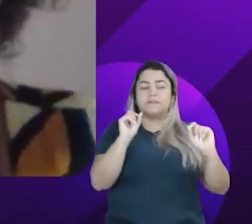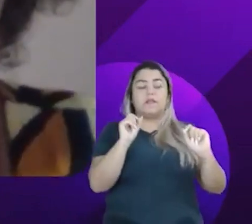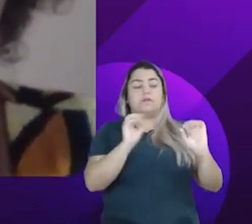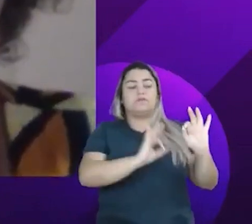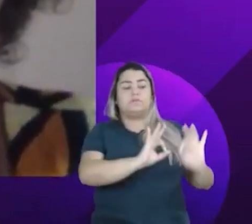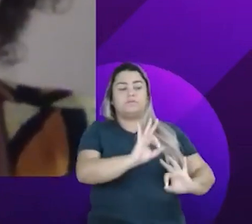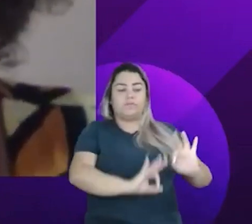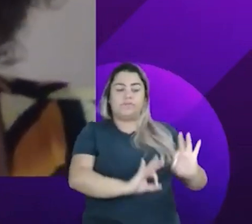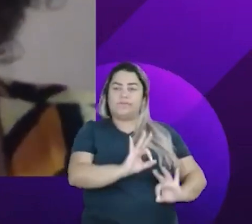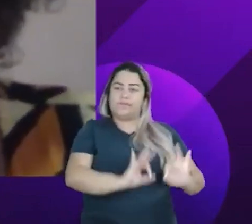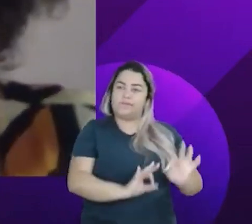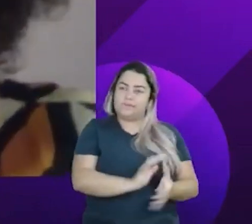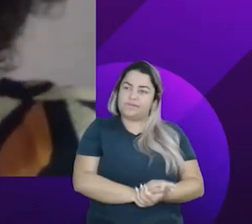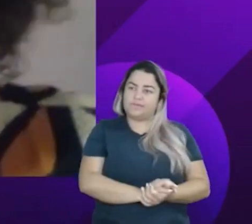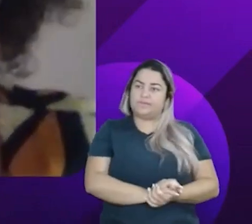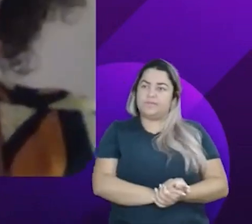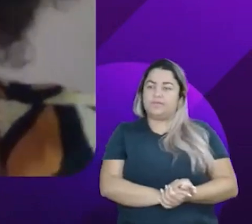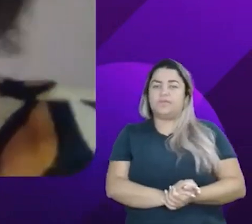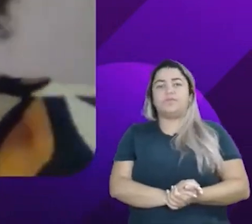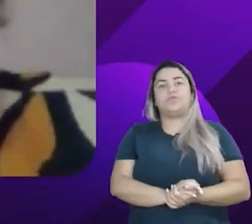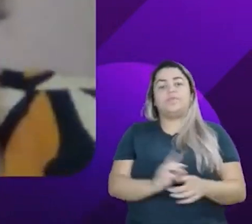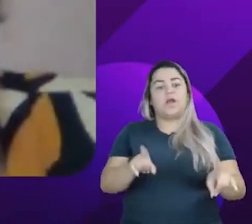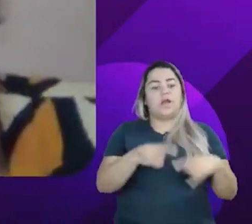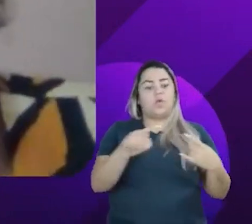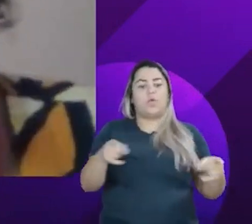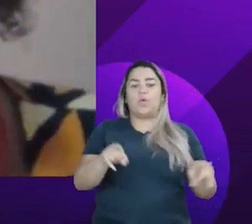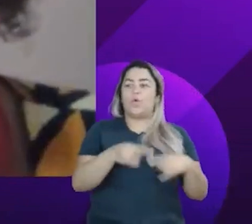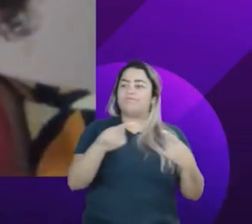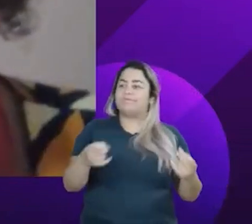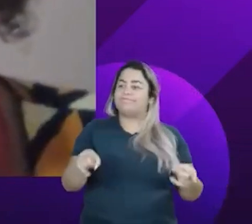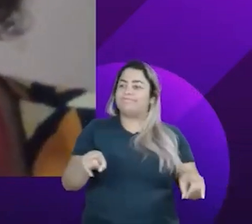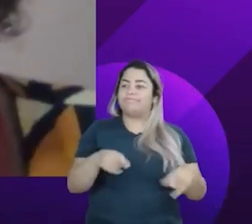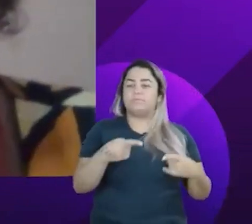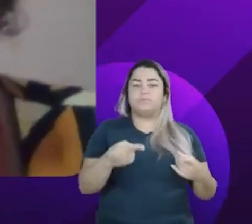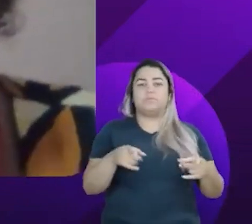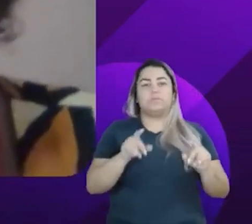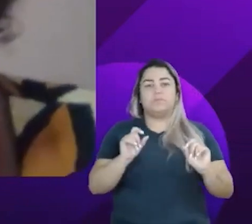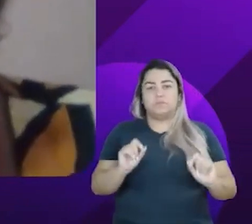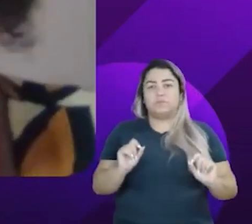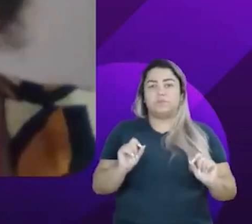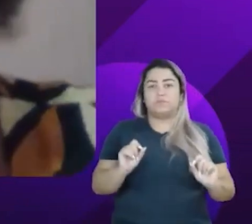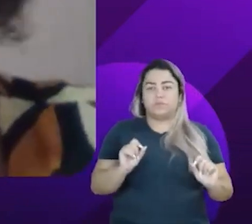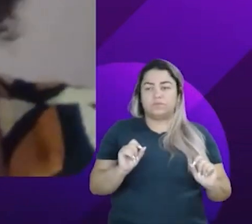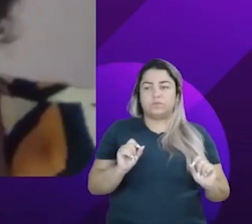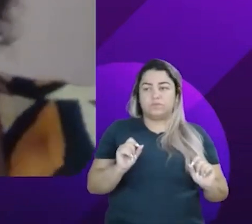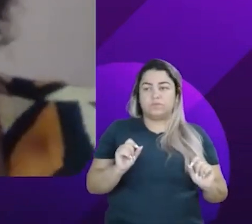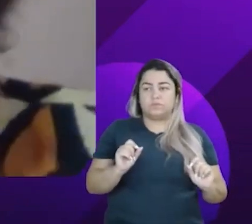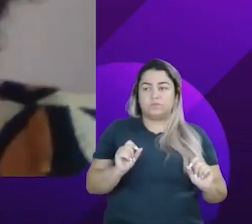organização de uma orquestra sanfônica, de uma orquestra sinfônica, não é?